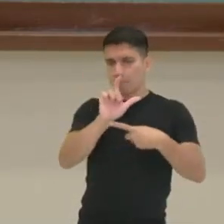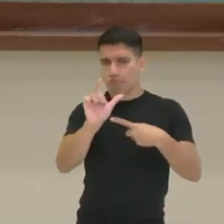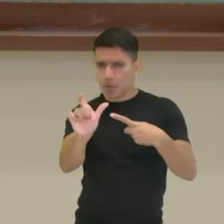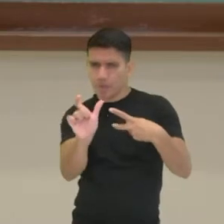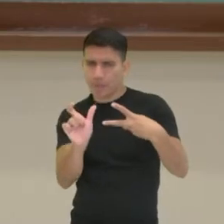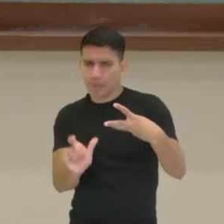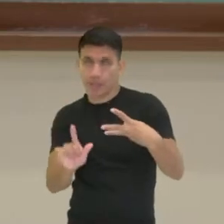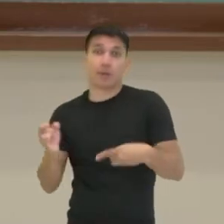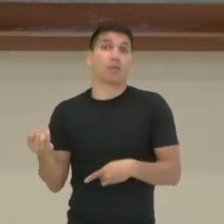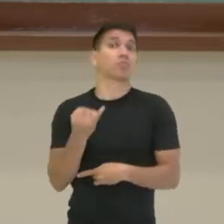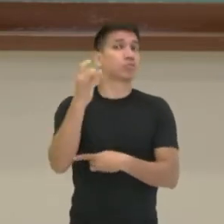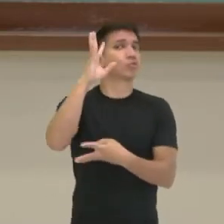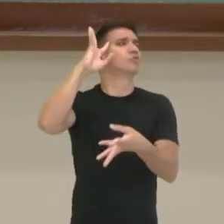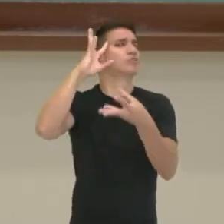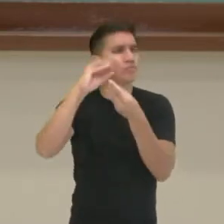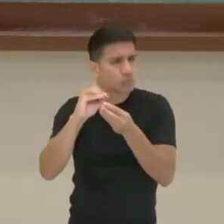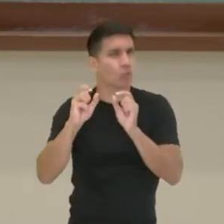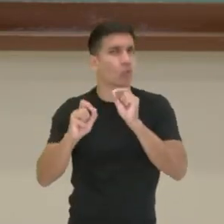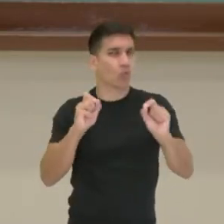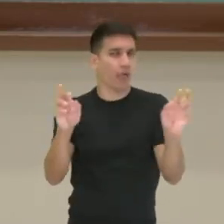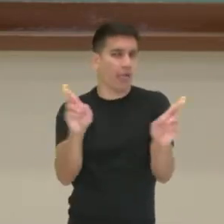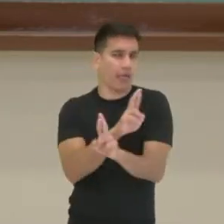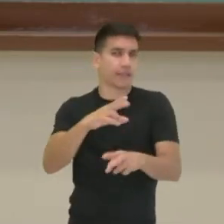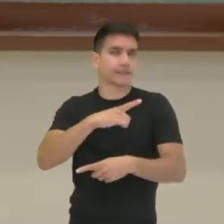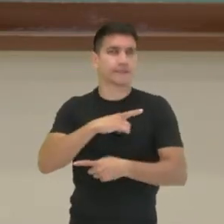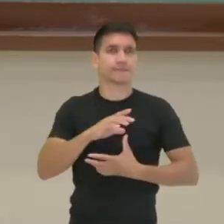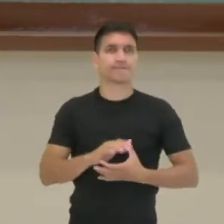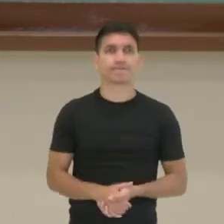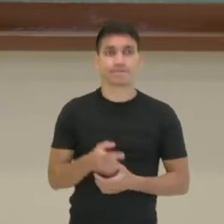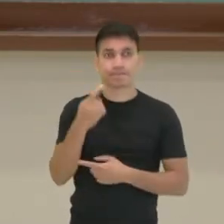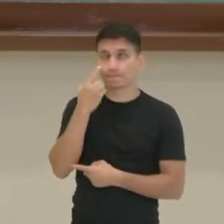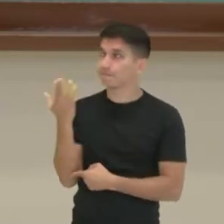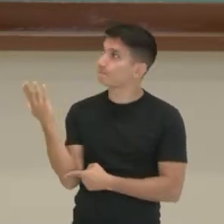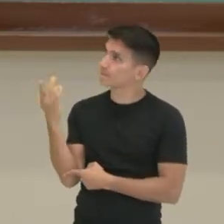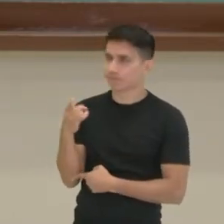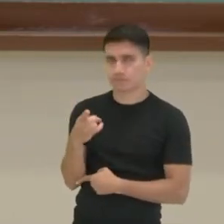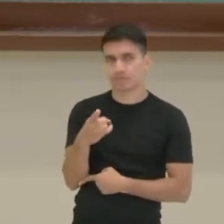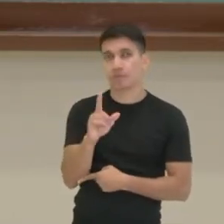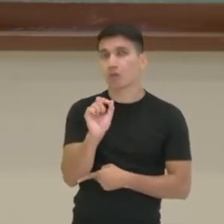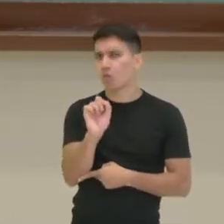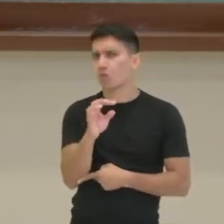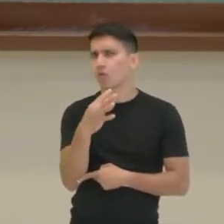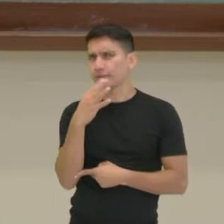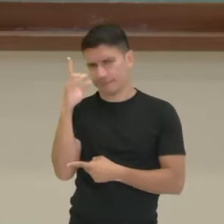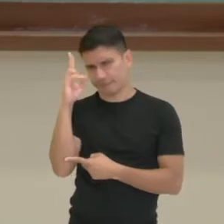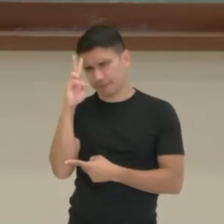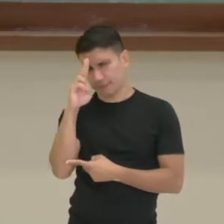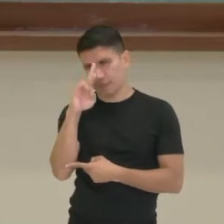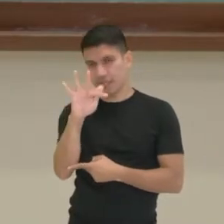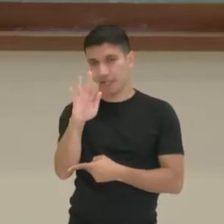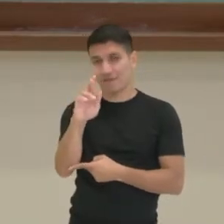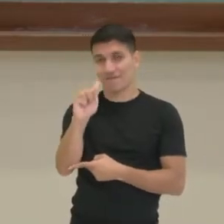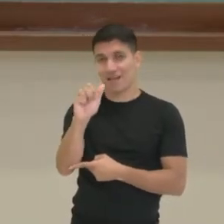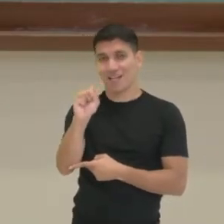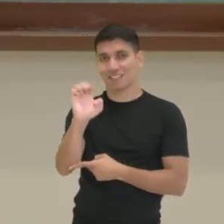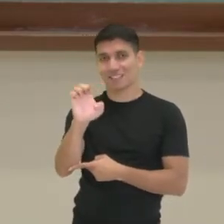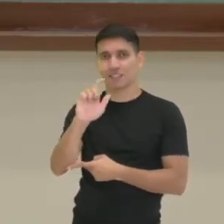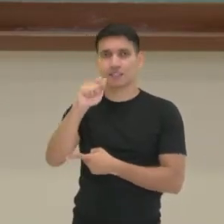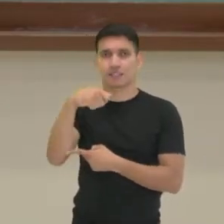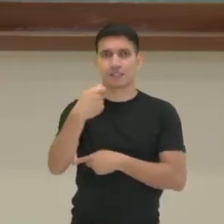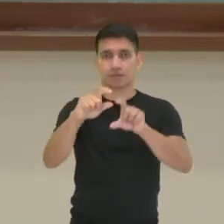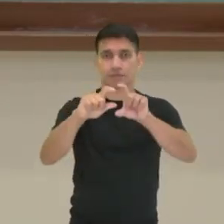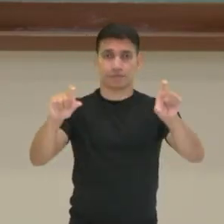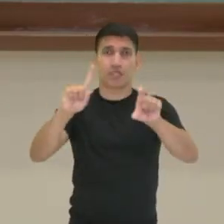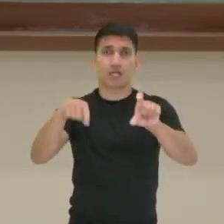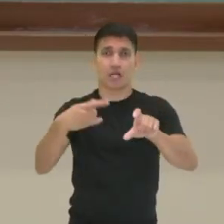nós entendermos essas relações? Vejam só, nós temos a frase. A frase é um enunciado que